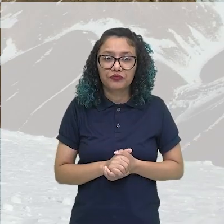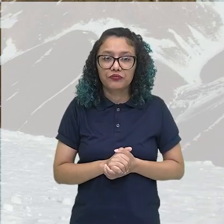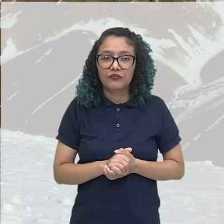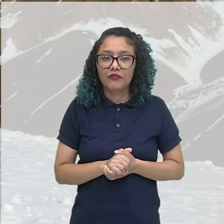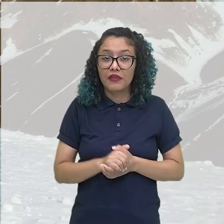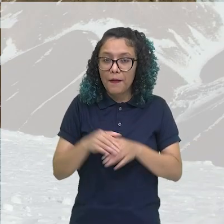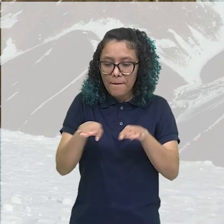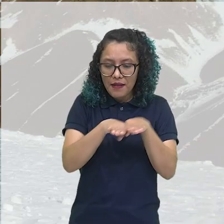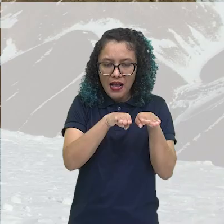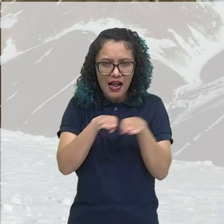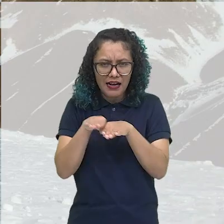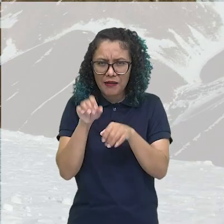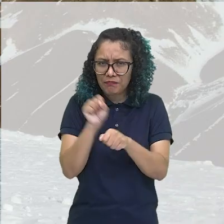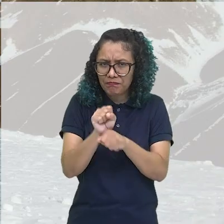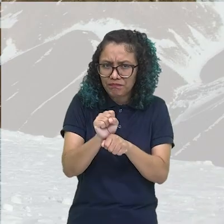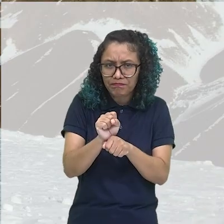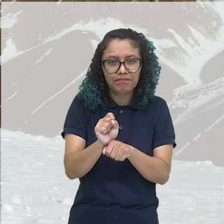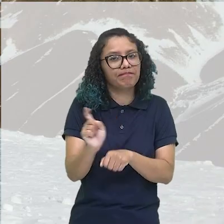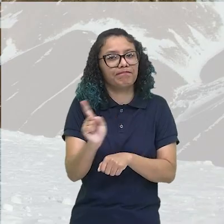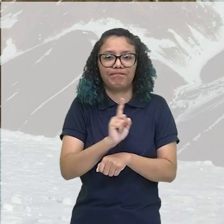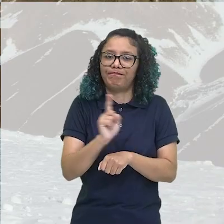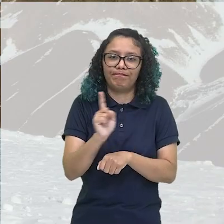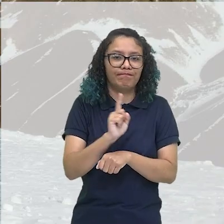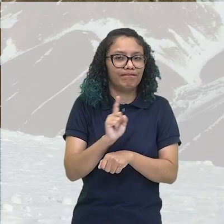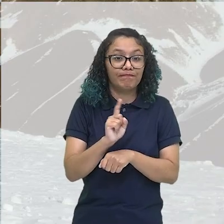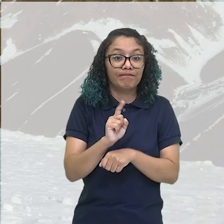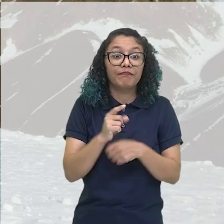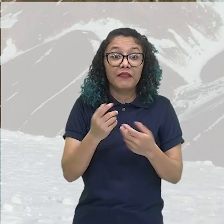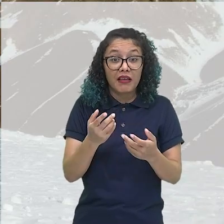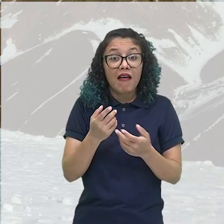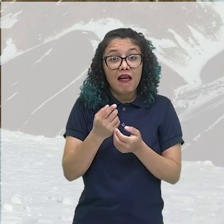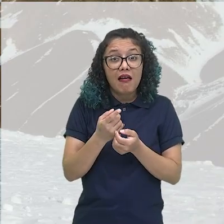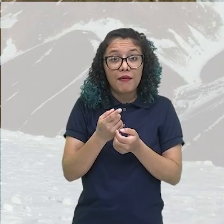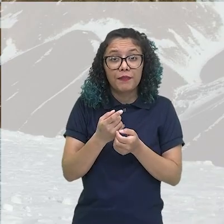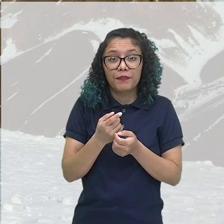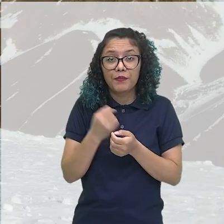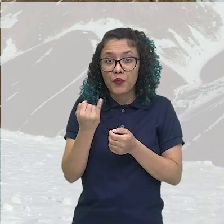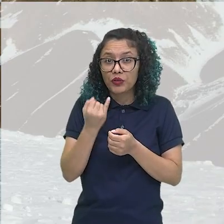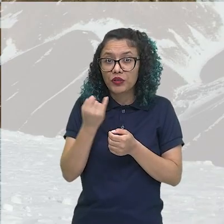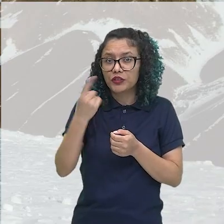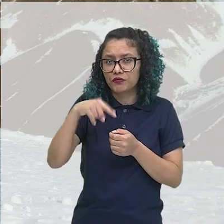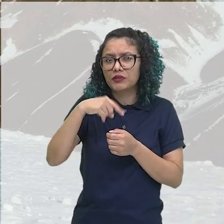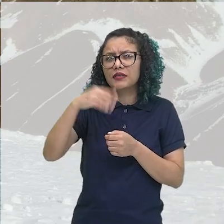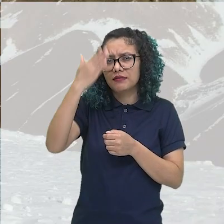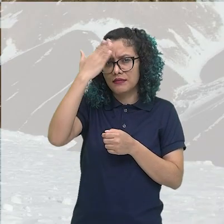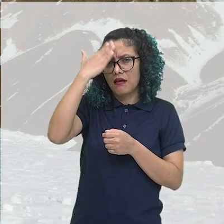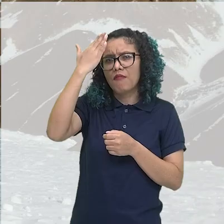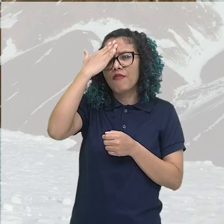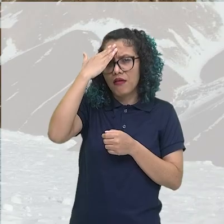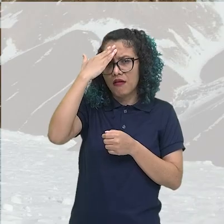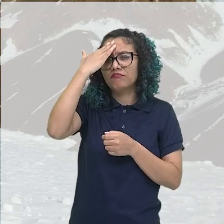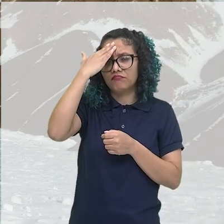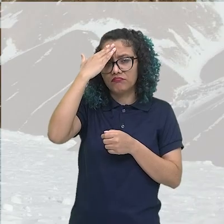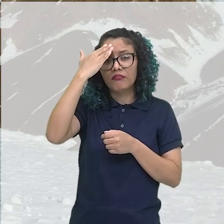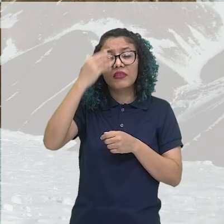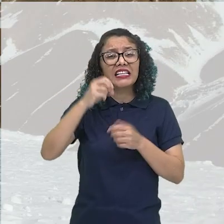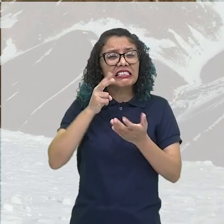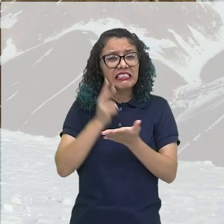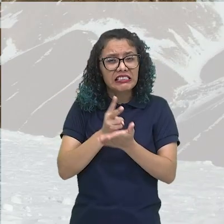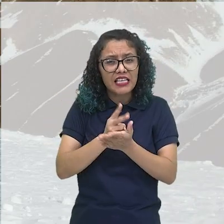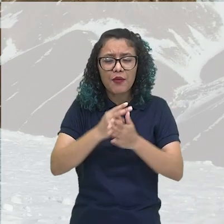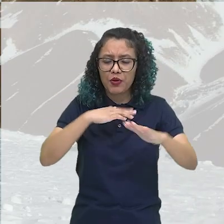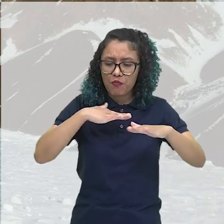não ficam quietas, pessoal, né? É interessante você ter essa ideia em mente de que elas se